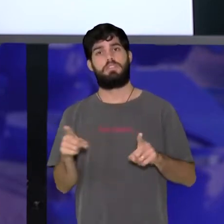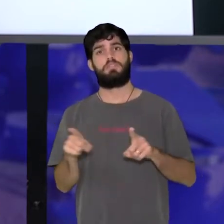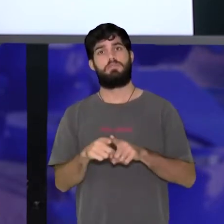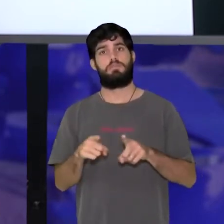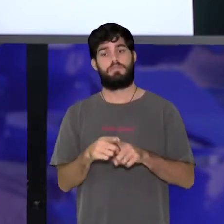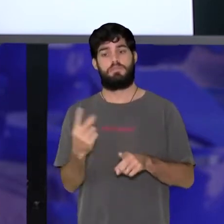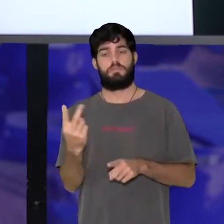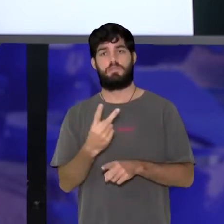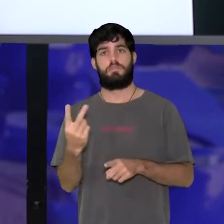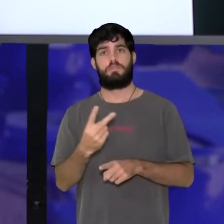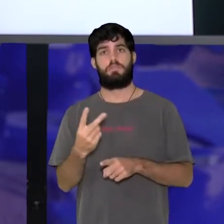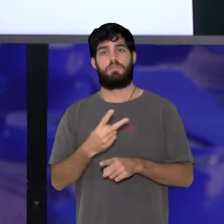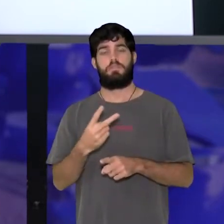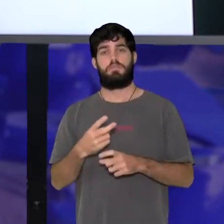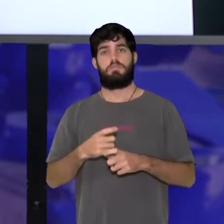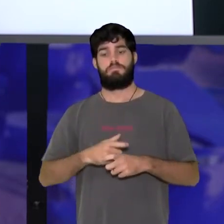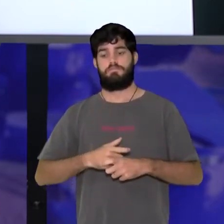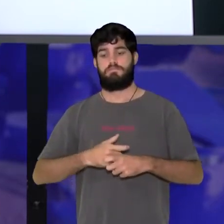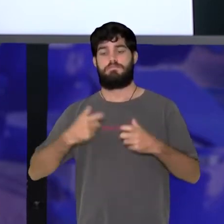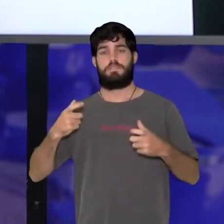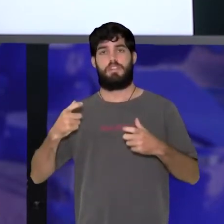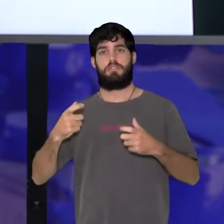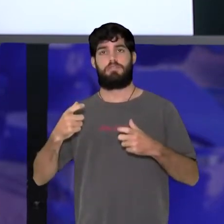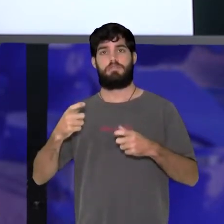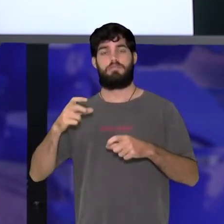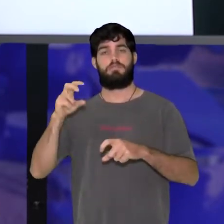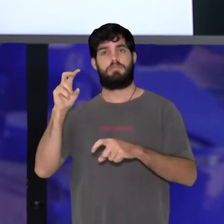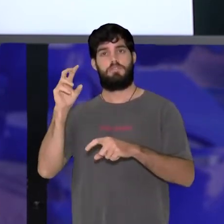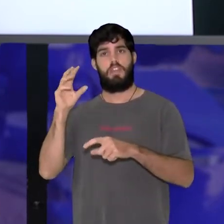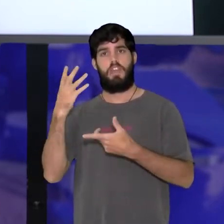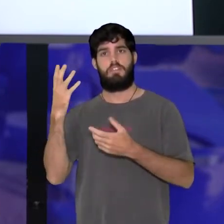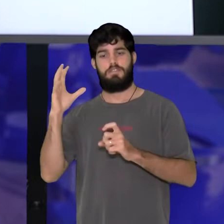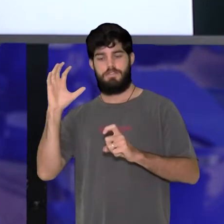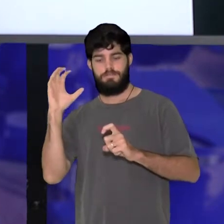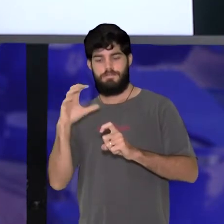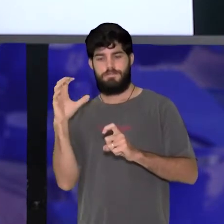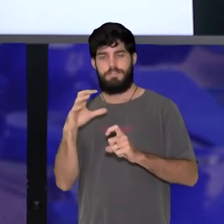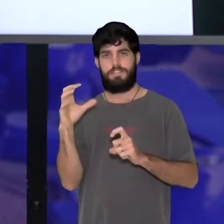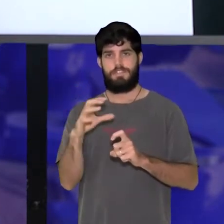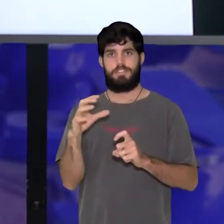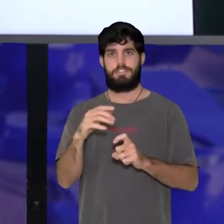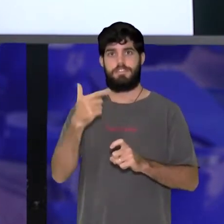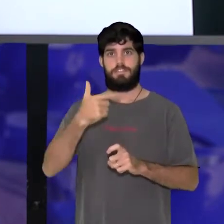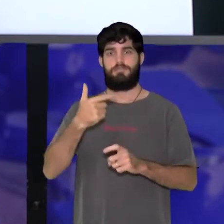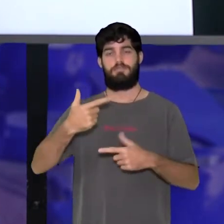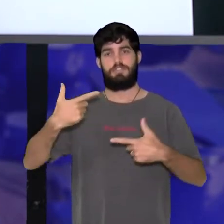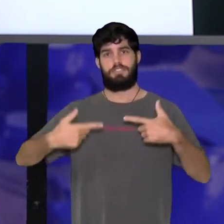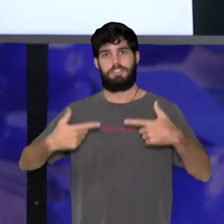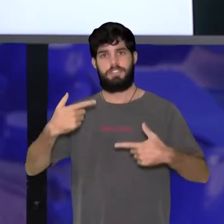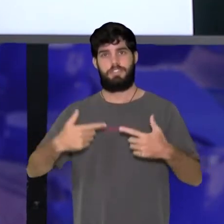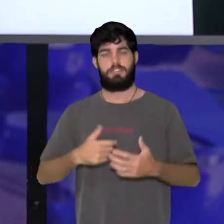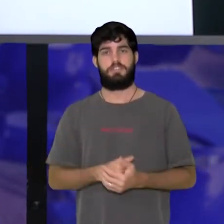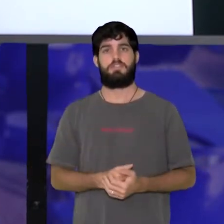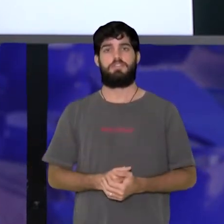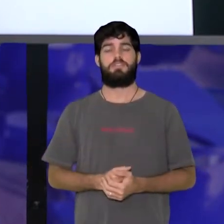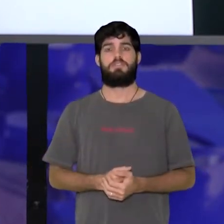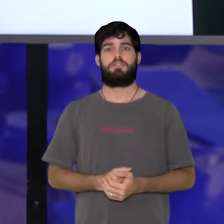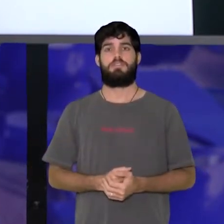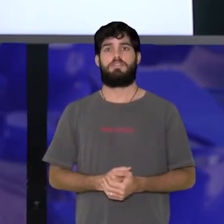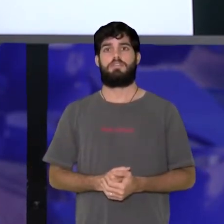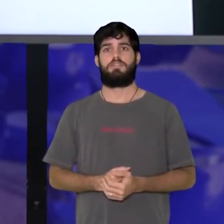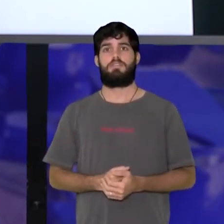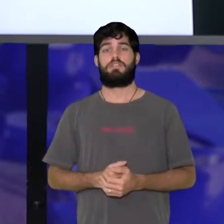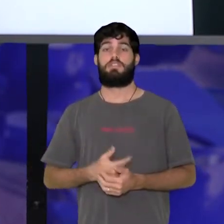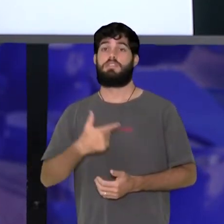que saem em maior influência da Segunda Guerra Mundial. Mas vale lembrar que a Segunda